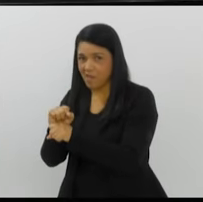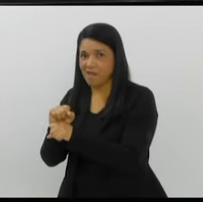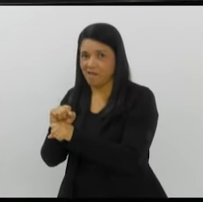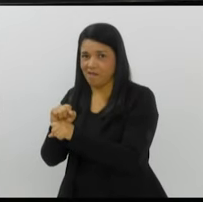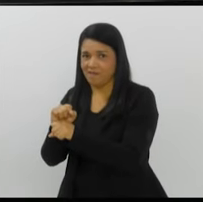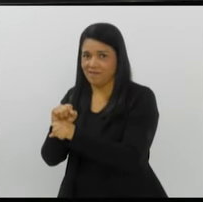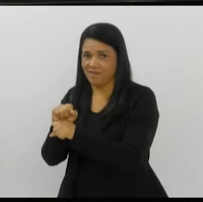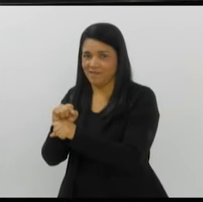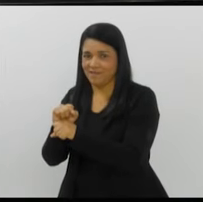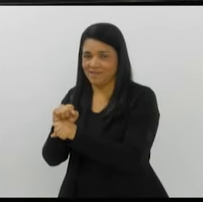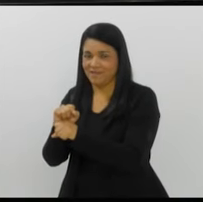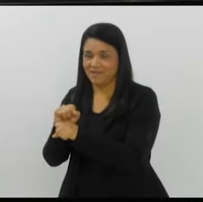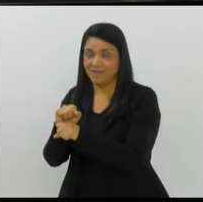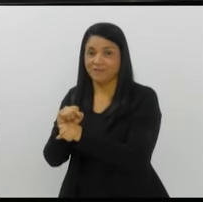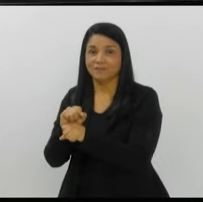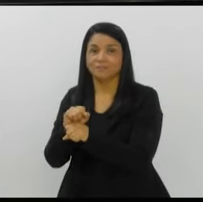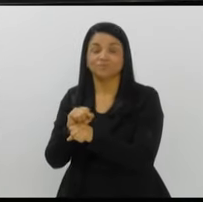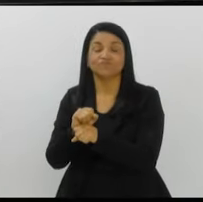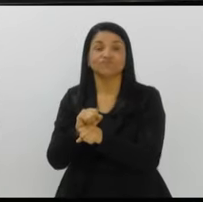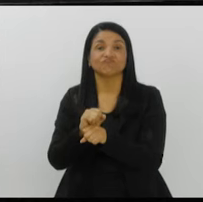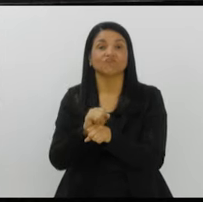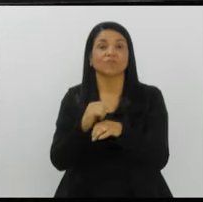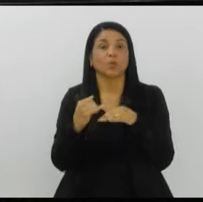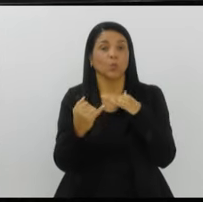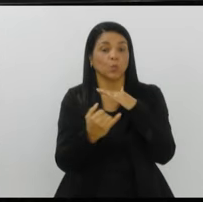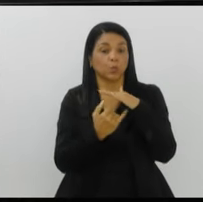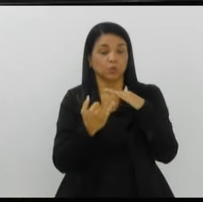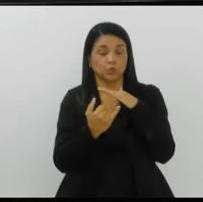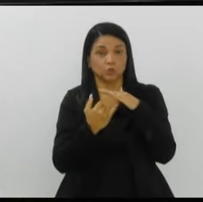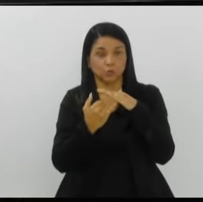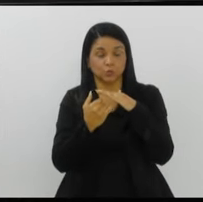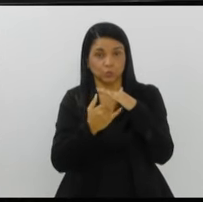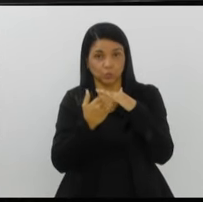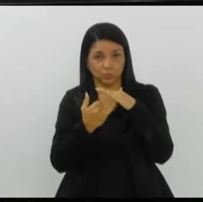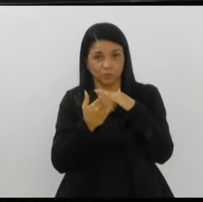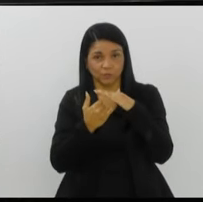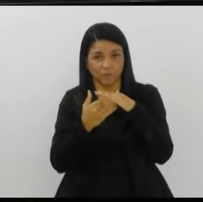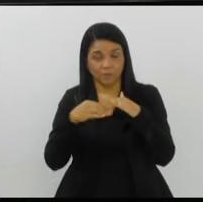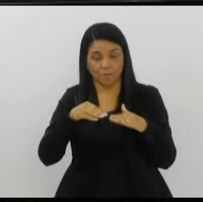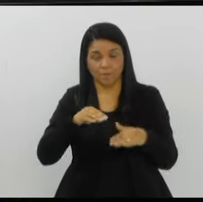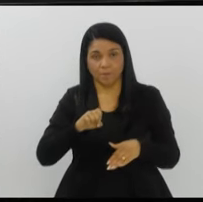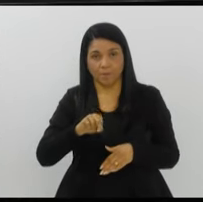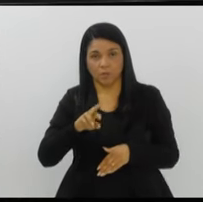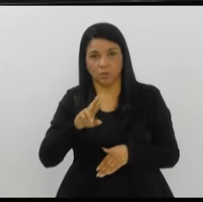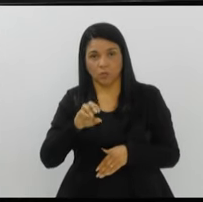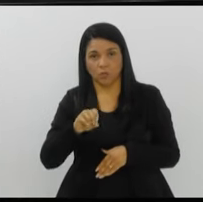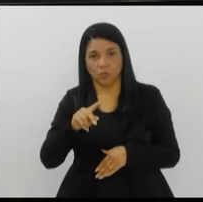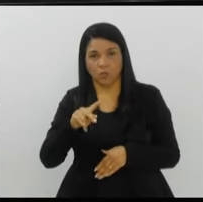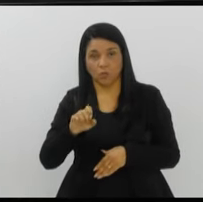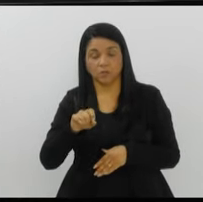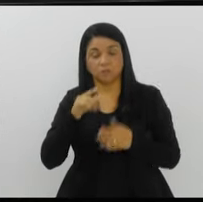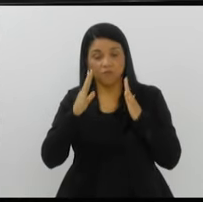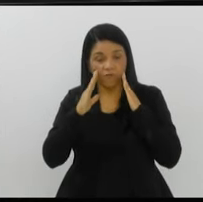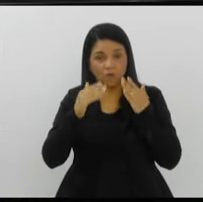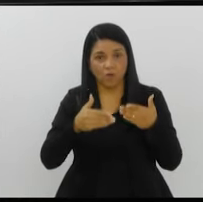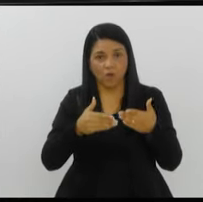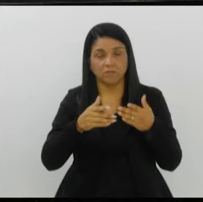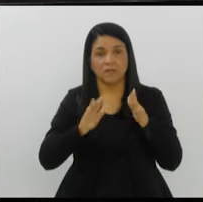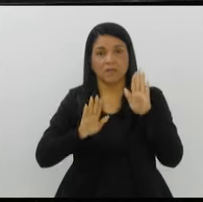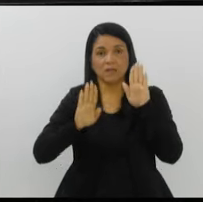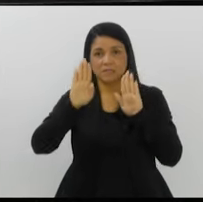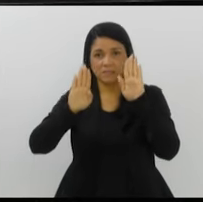Instituto da Região Metropolitana está focado em fazer licitação para